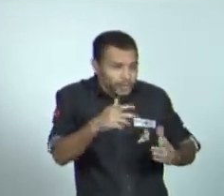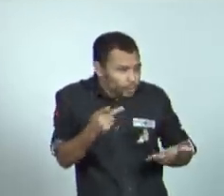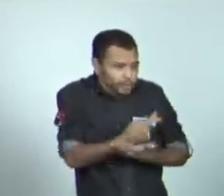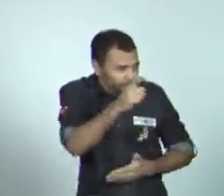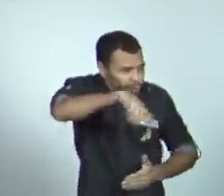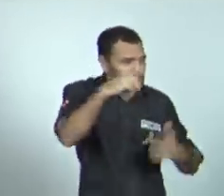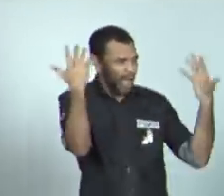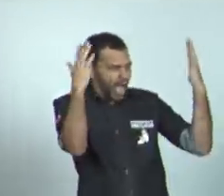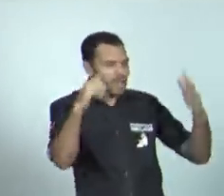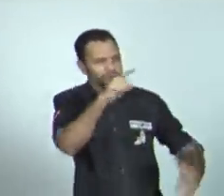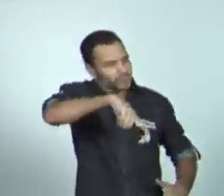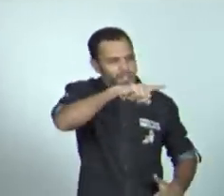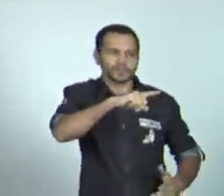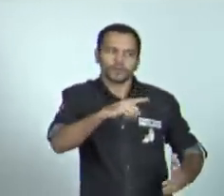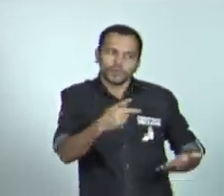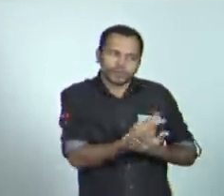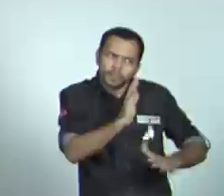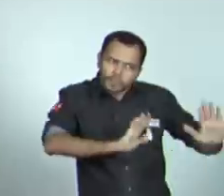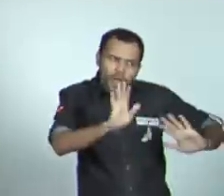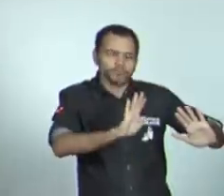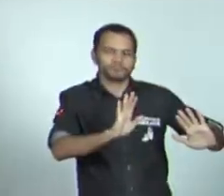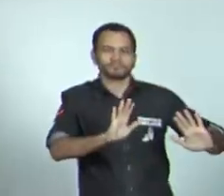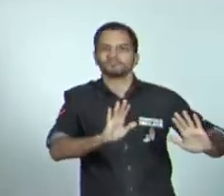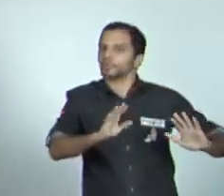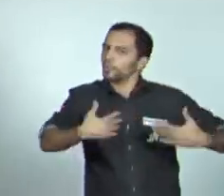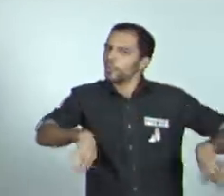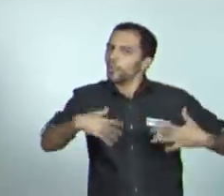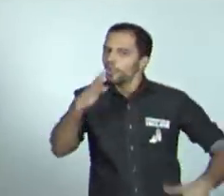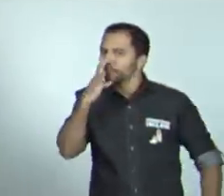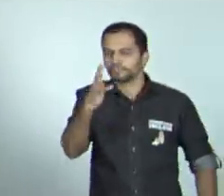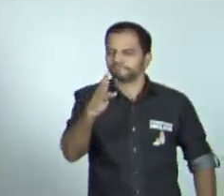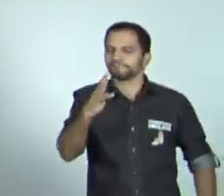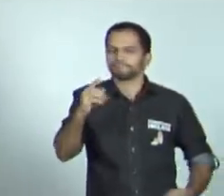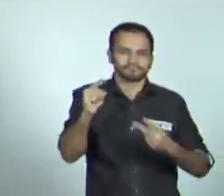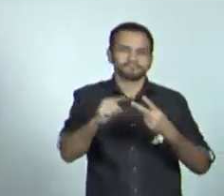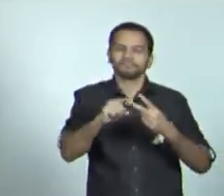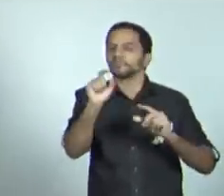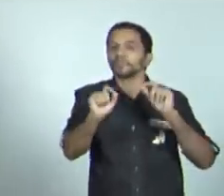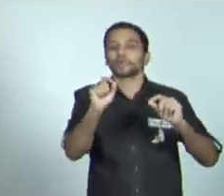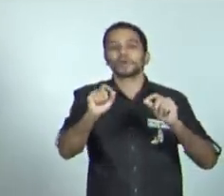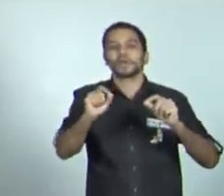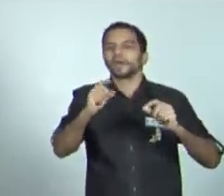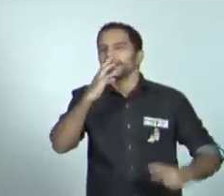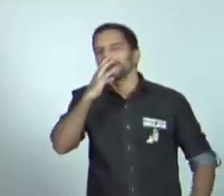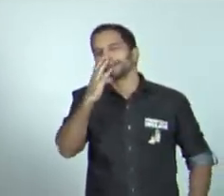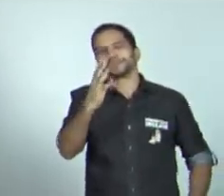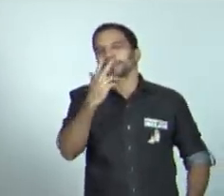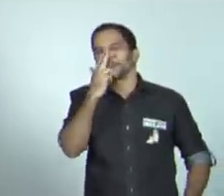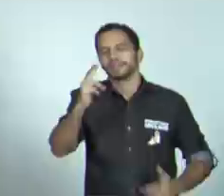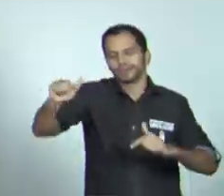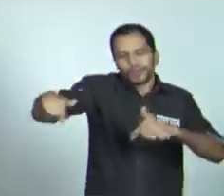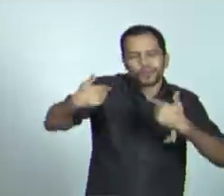violência nós temos uma outra ameaça ameaça profissional e muitas empresas